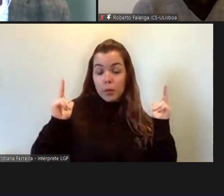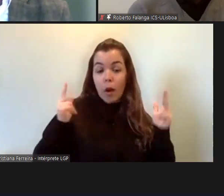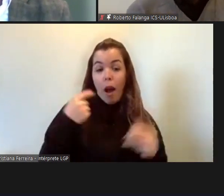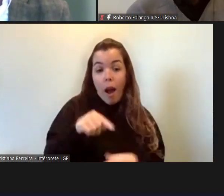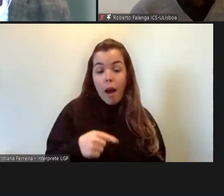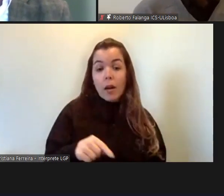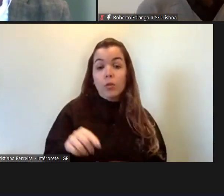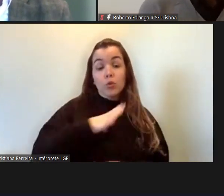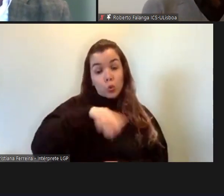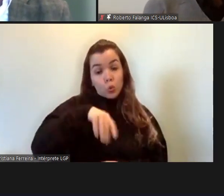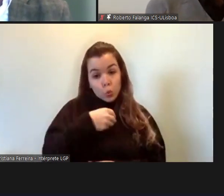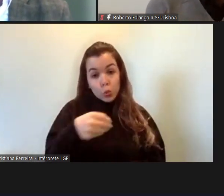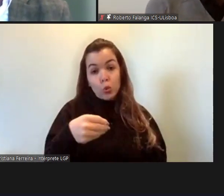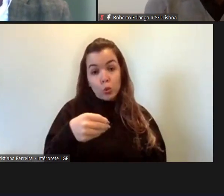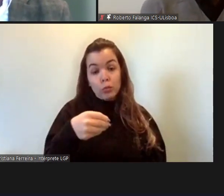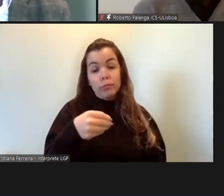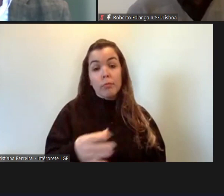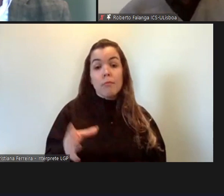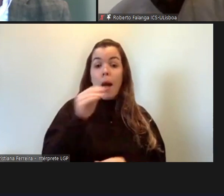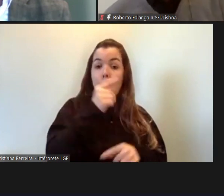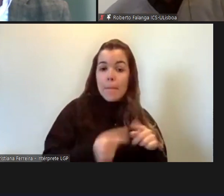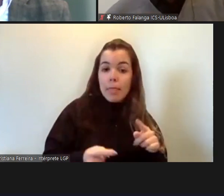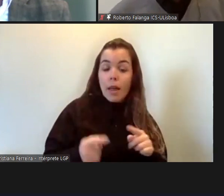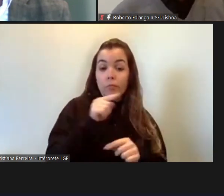no mundo, e mais de metade desses processos deliberativos